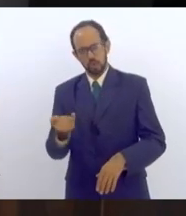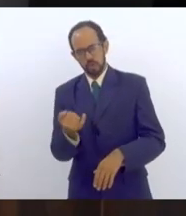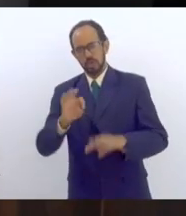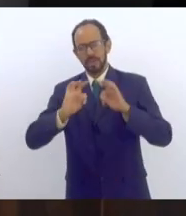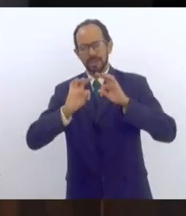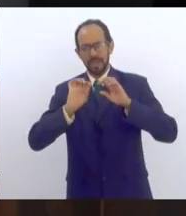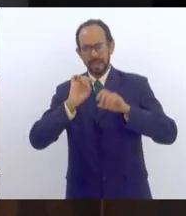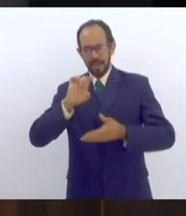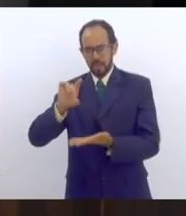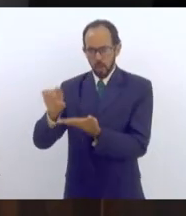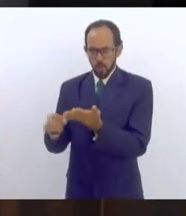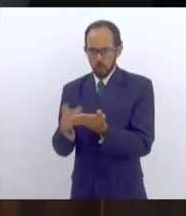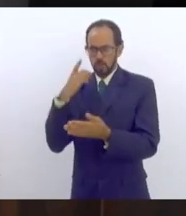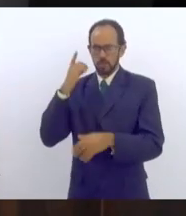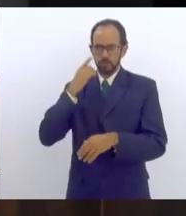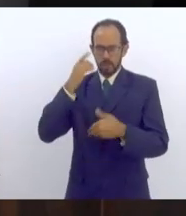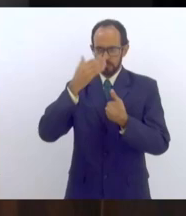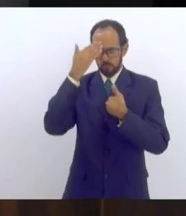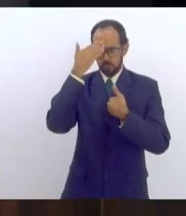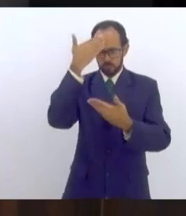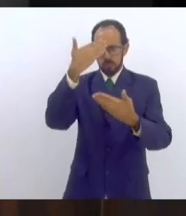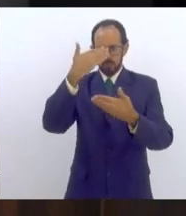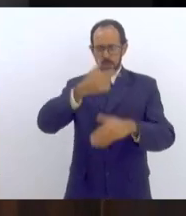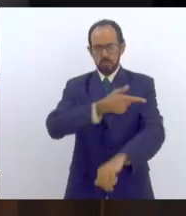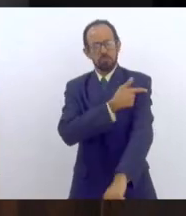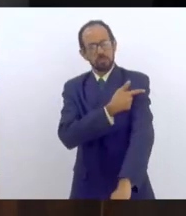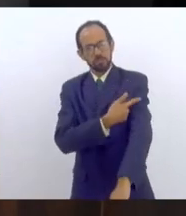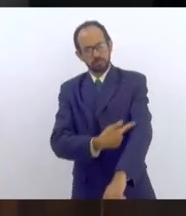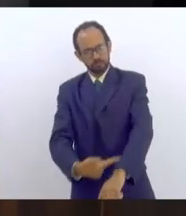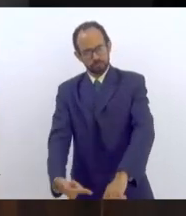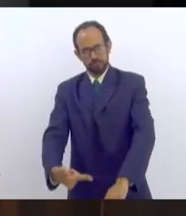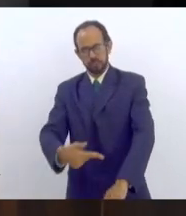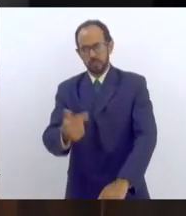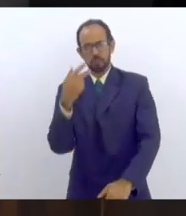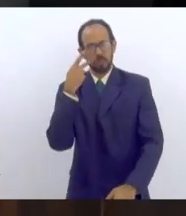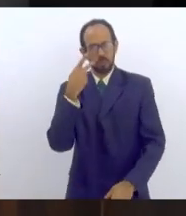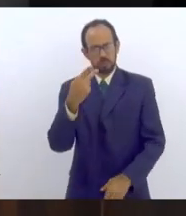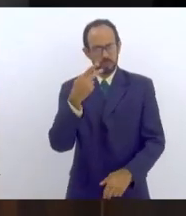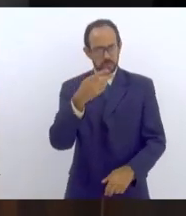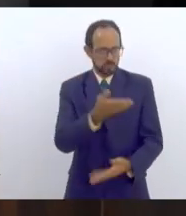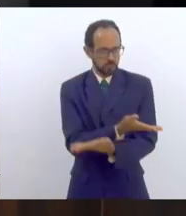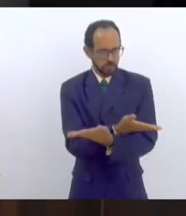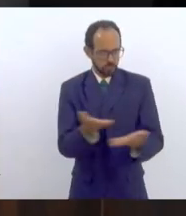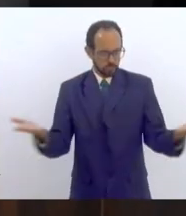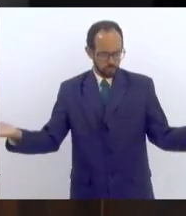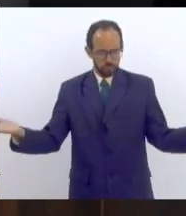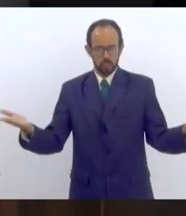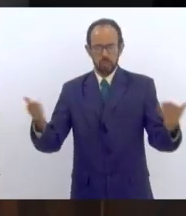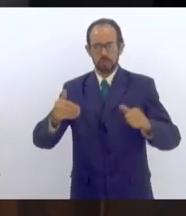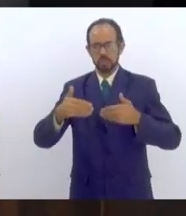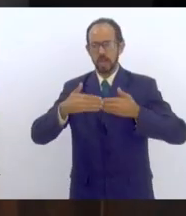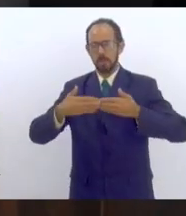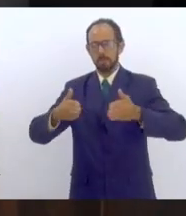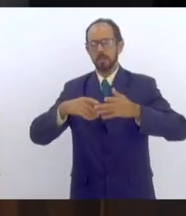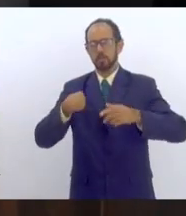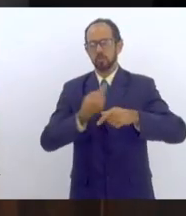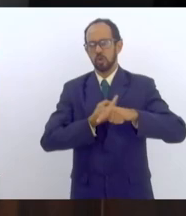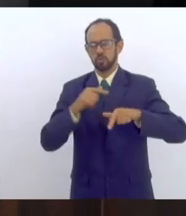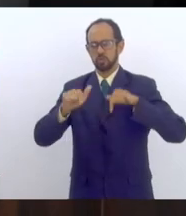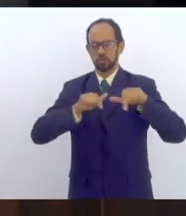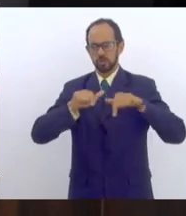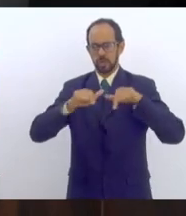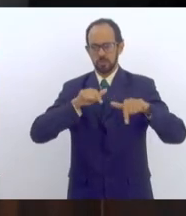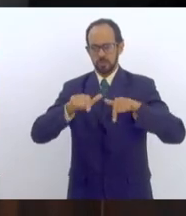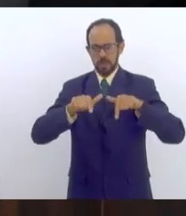deputada presente, muito obrigado pela cortesia da visita de vossas excelências, abrindo o nosso trabalho do